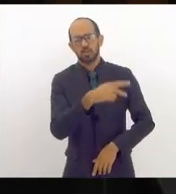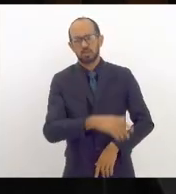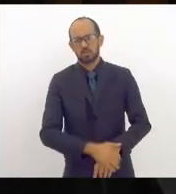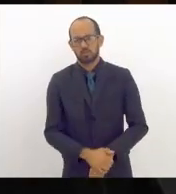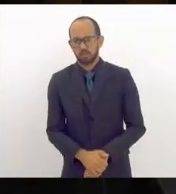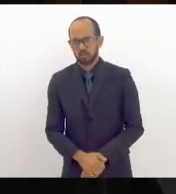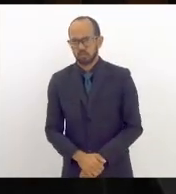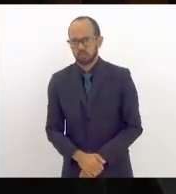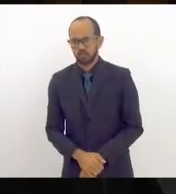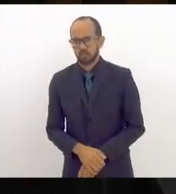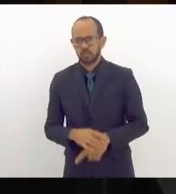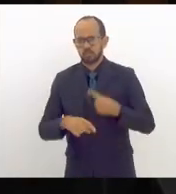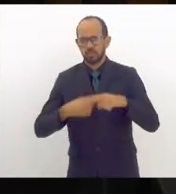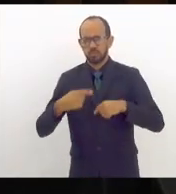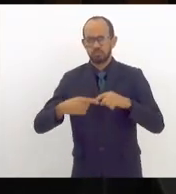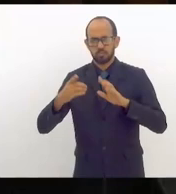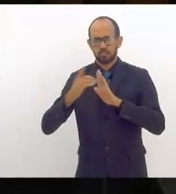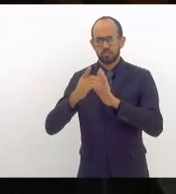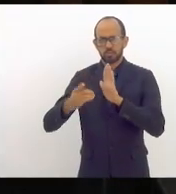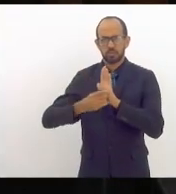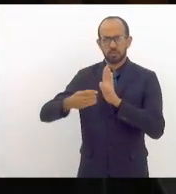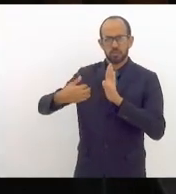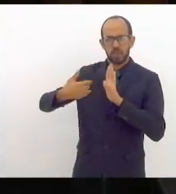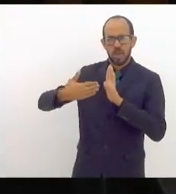depois de tantas décadas